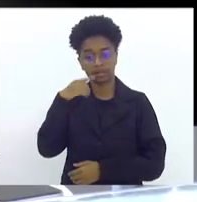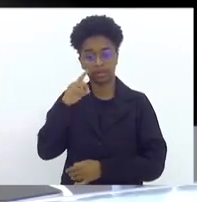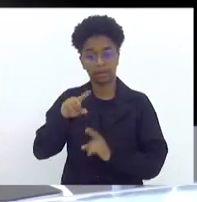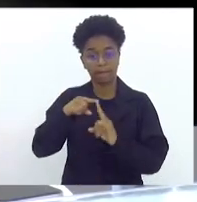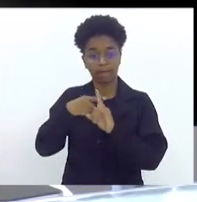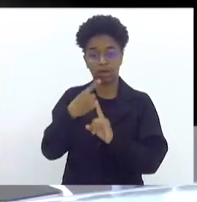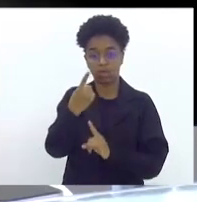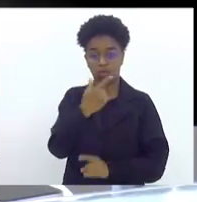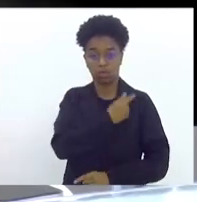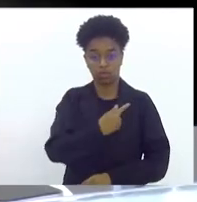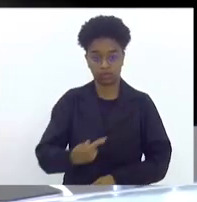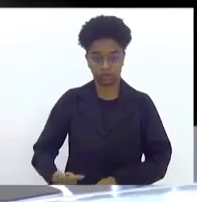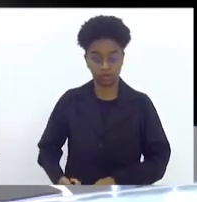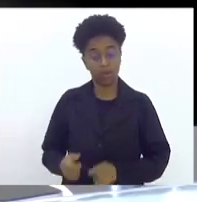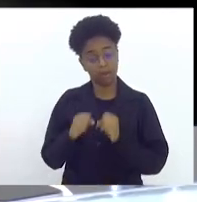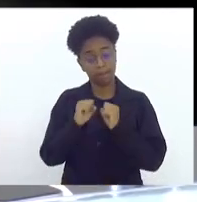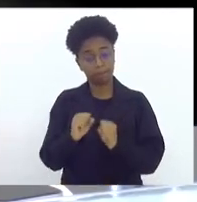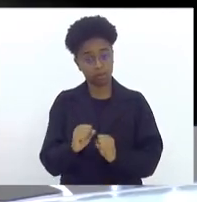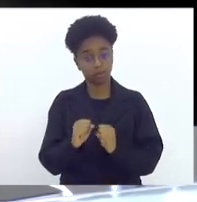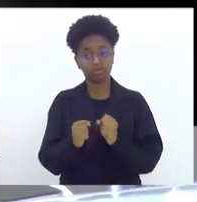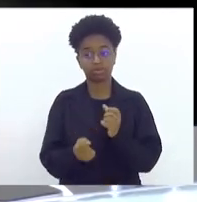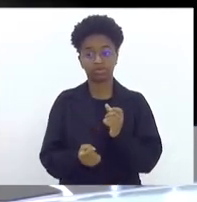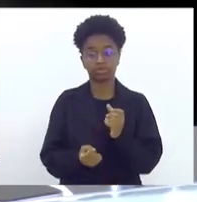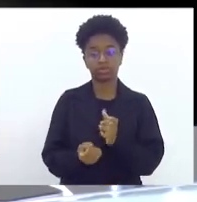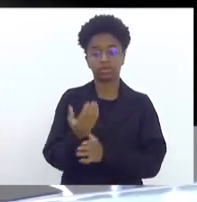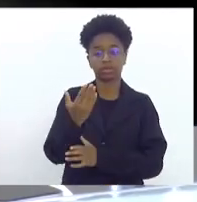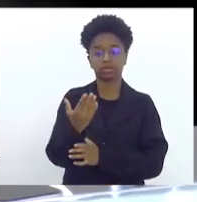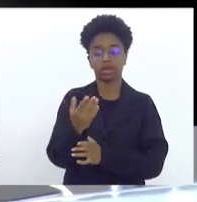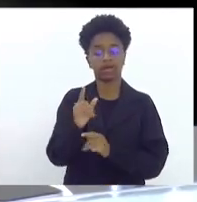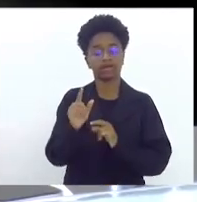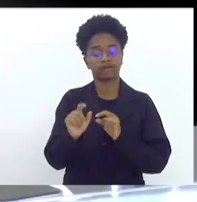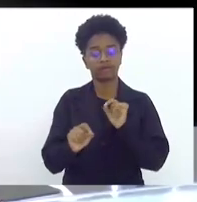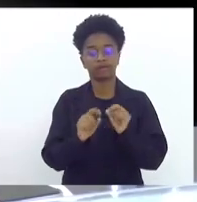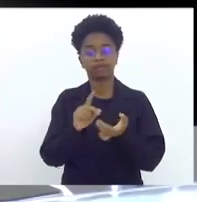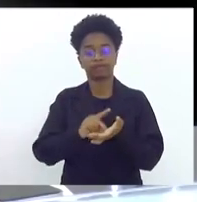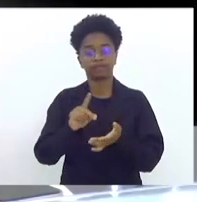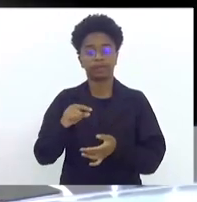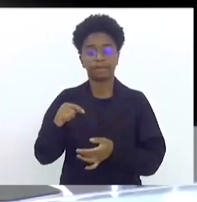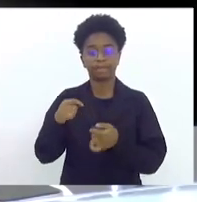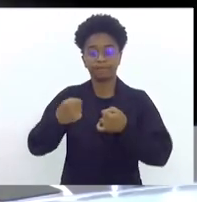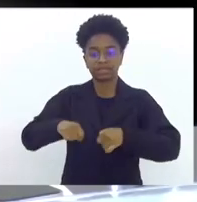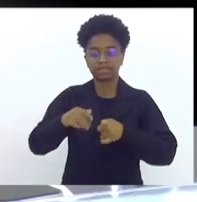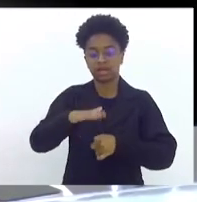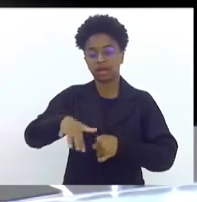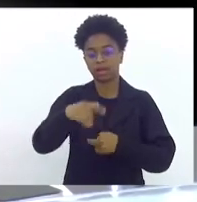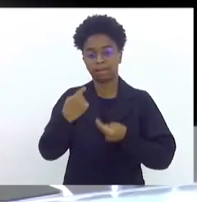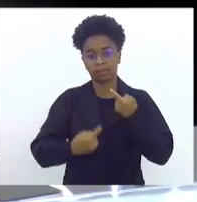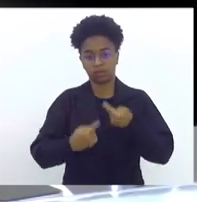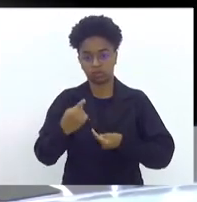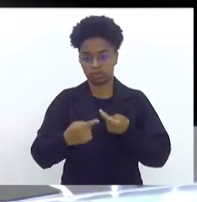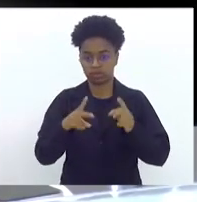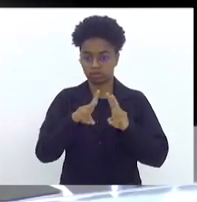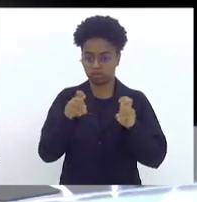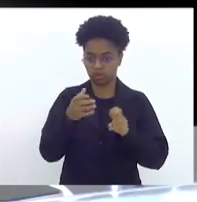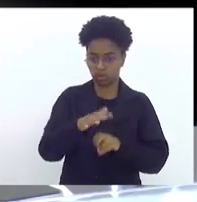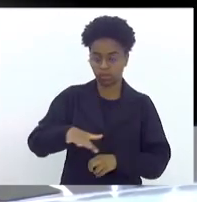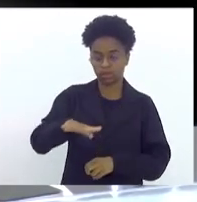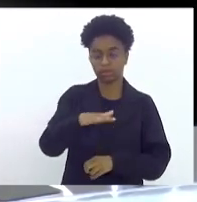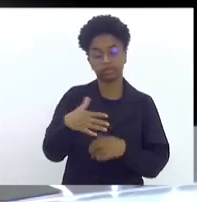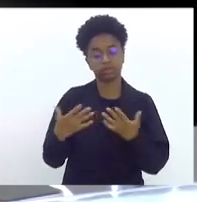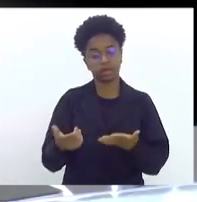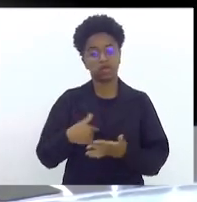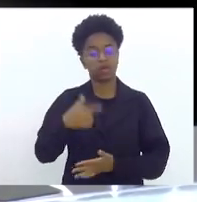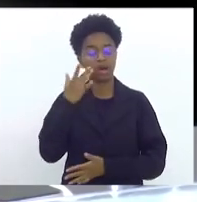um governador que pode produzir a Nature o que é necessário de política sobre isso então acho que é